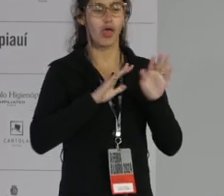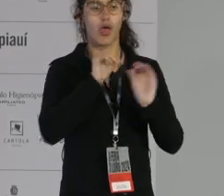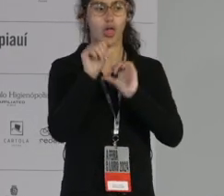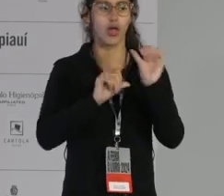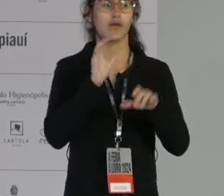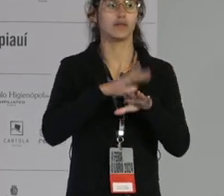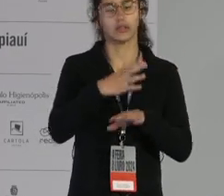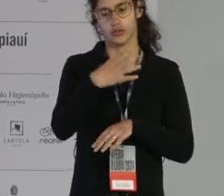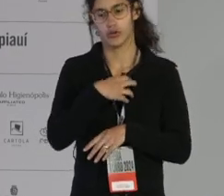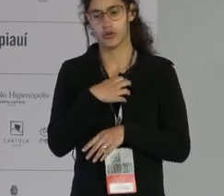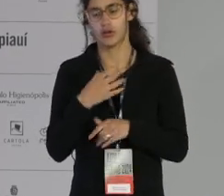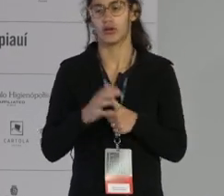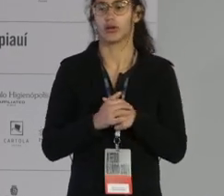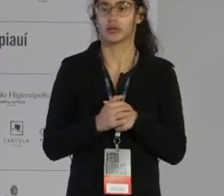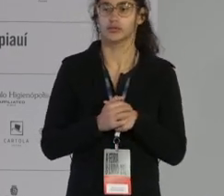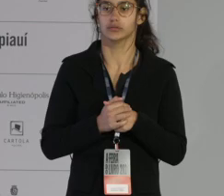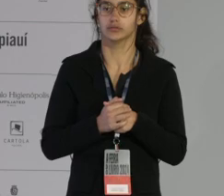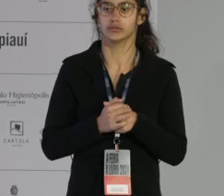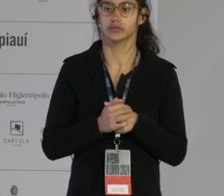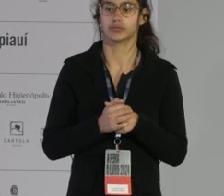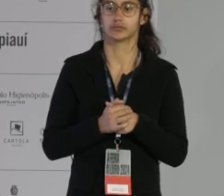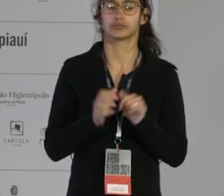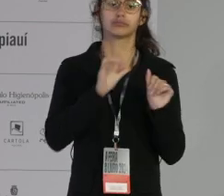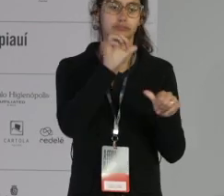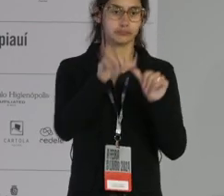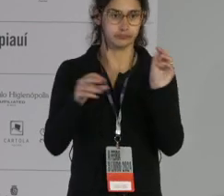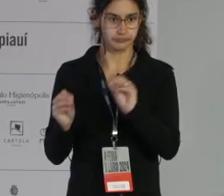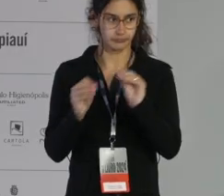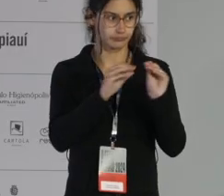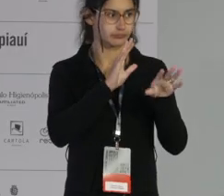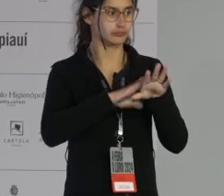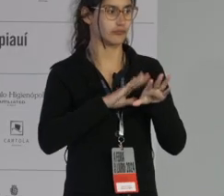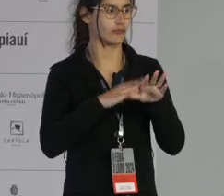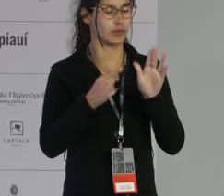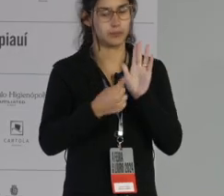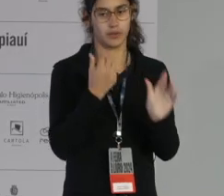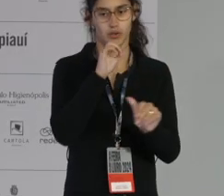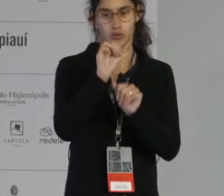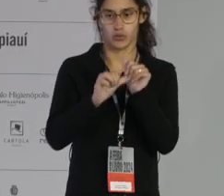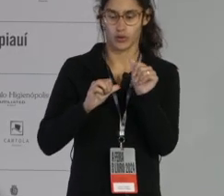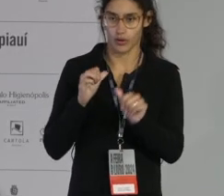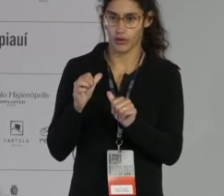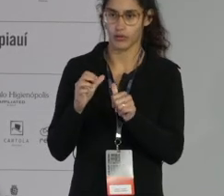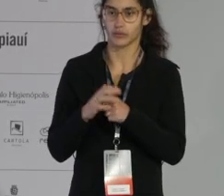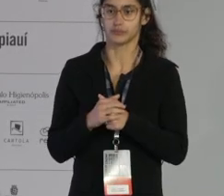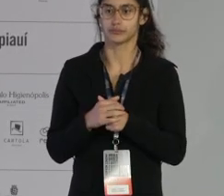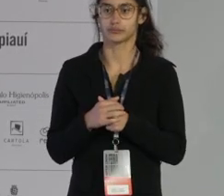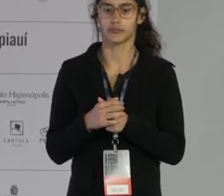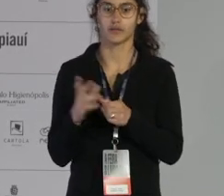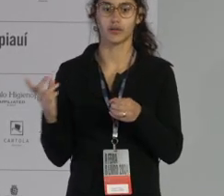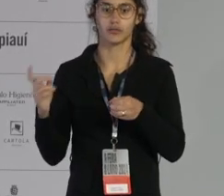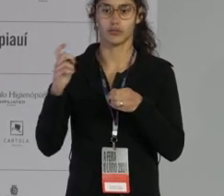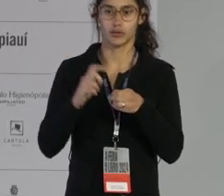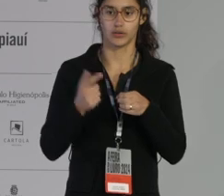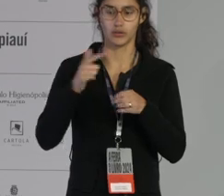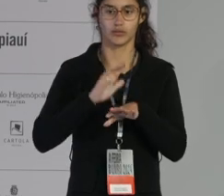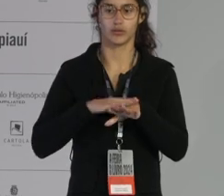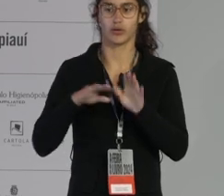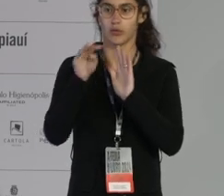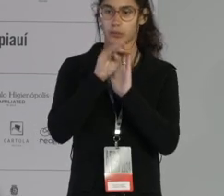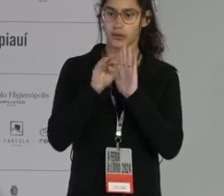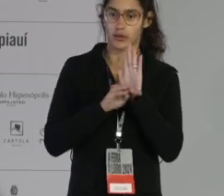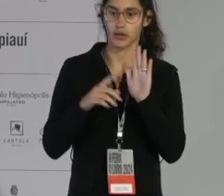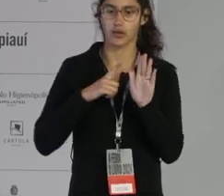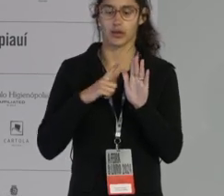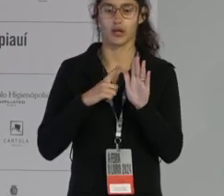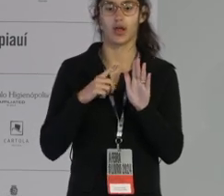fazer assim, assim, assado. Mudamos, fizemos uma primeira mudança tal. Quando eu voltei, porque é esse processo, né,